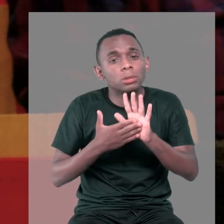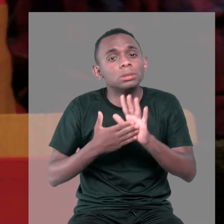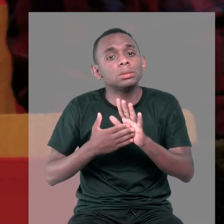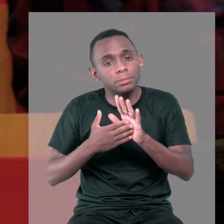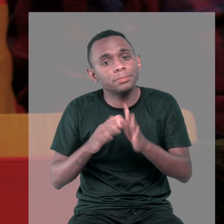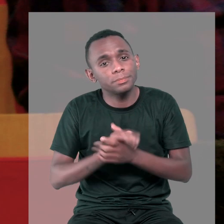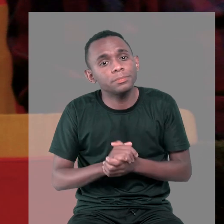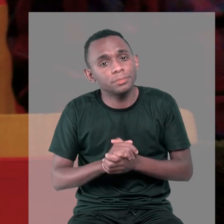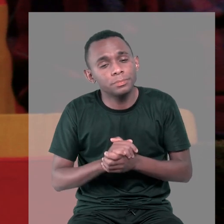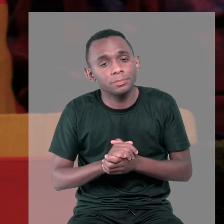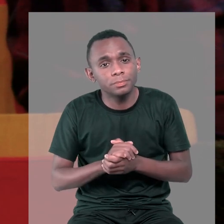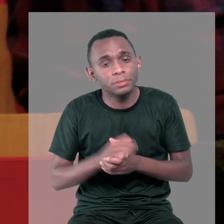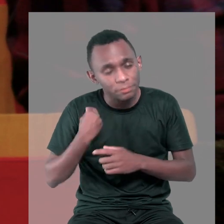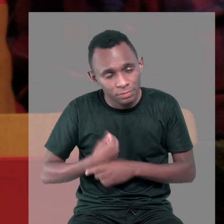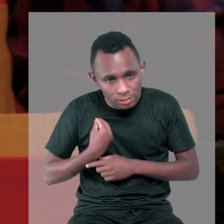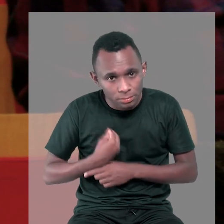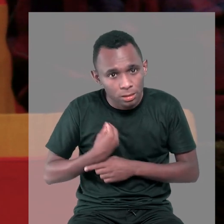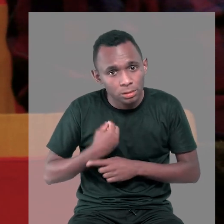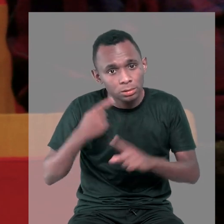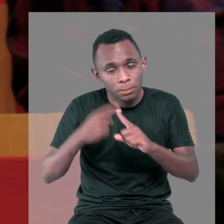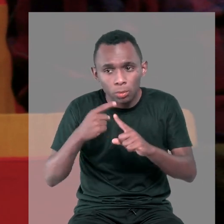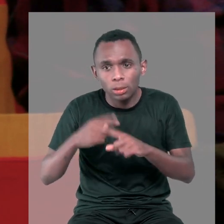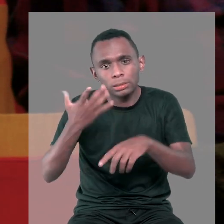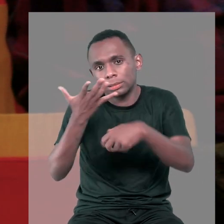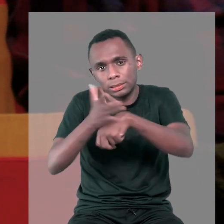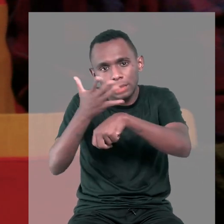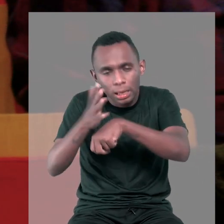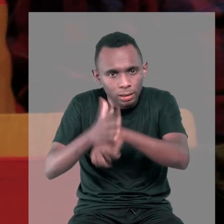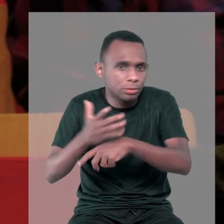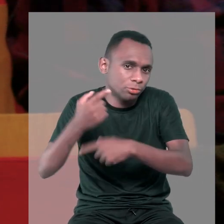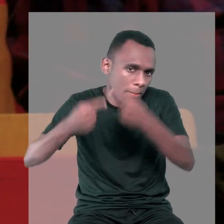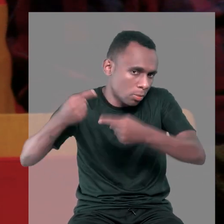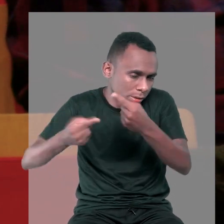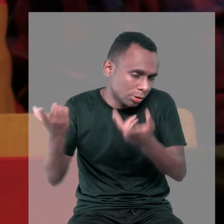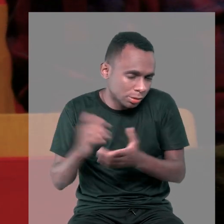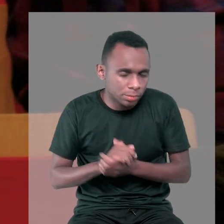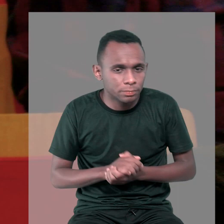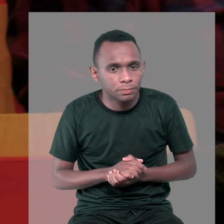não tenha se detido sobre ela, até porque a discussão se deu posterior a ela,